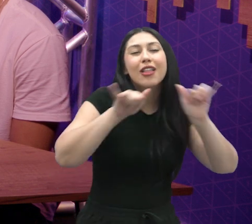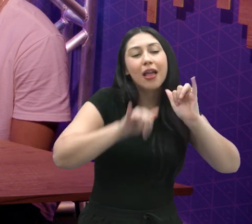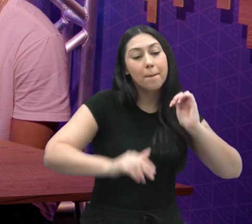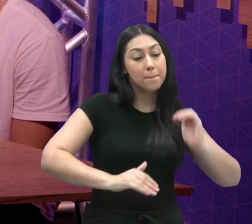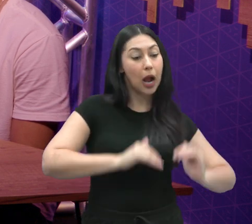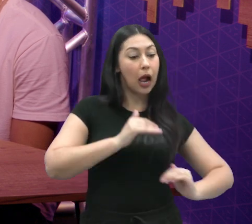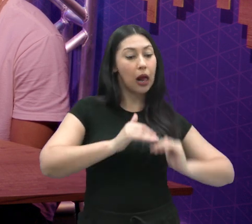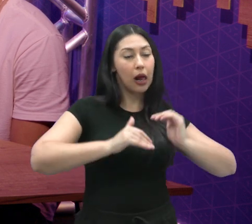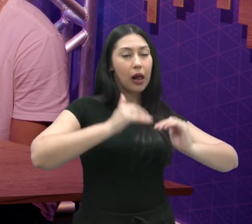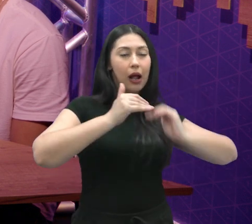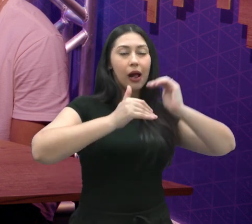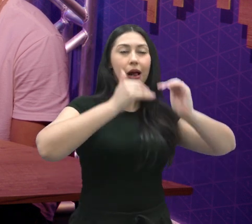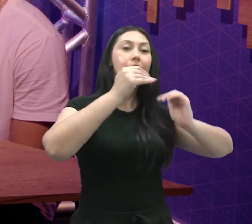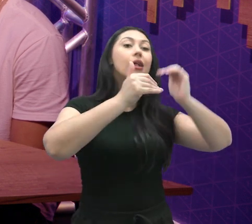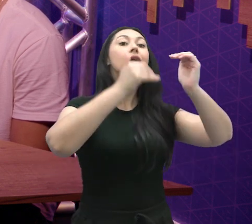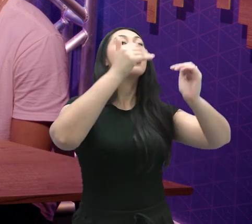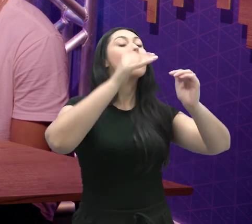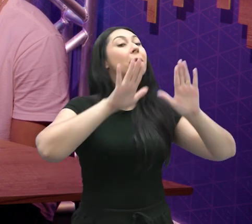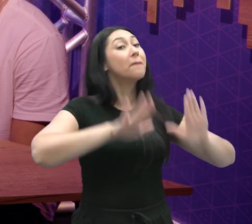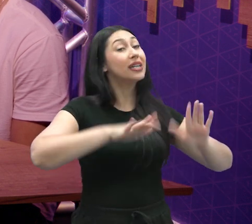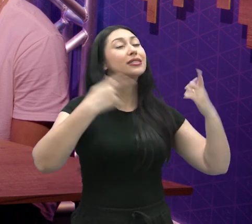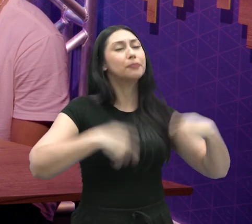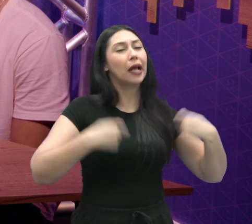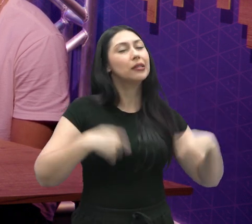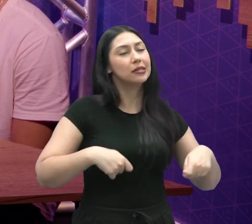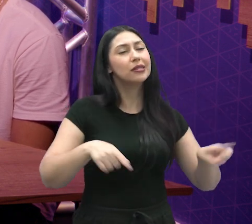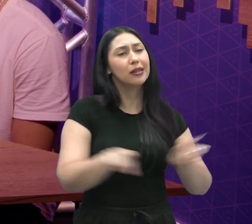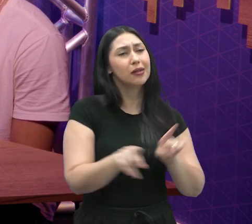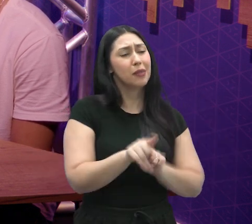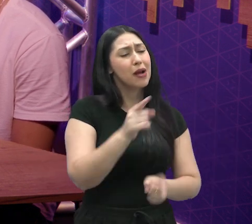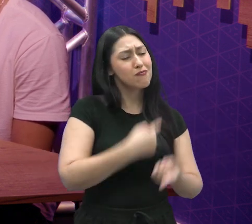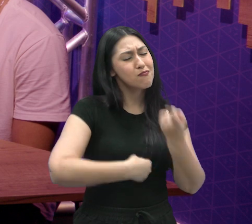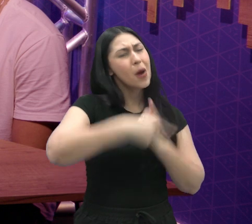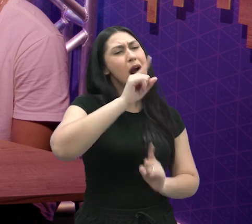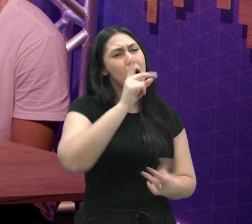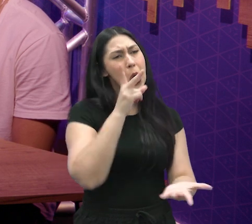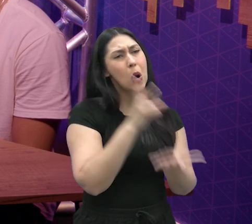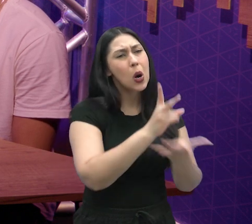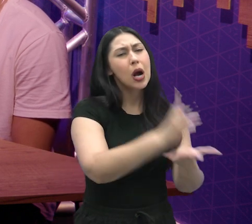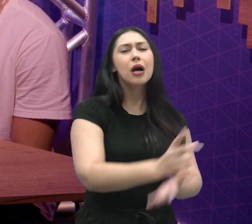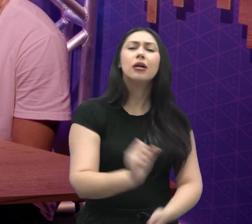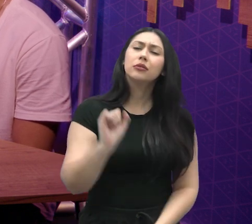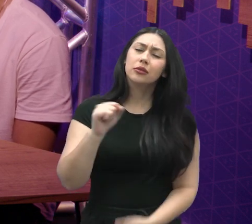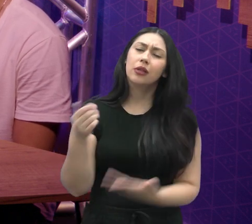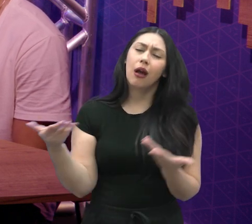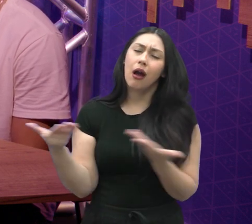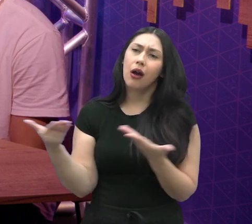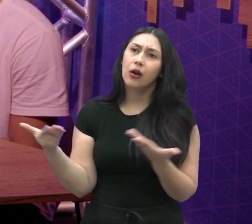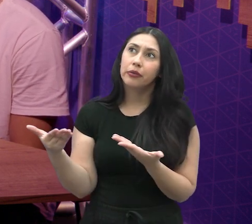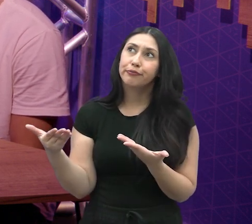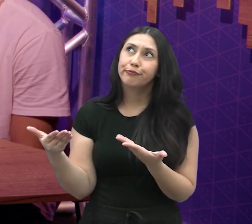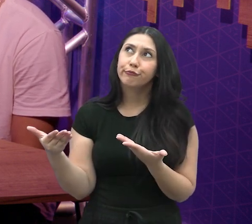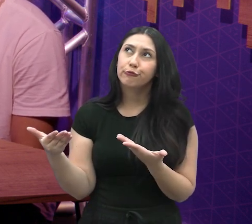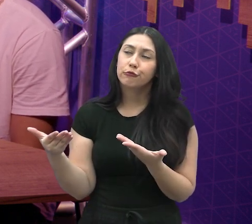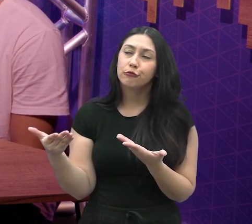né? A gente evoluiu por muito tempo, só que ainda tem muita coisa para evoluir, né, Samuel? Eu acho que agora a gente tá,